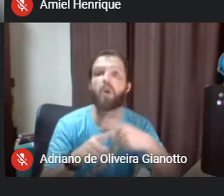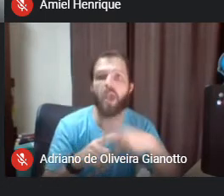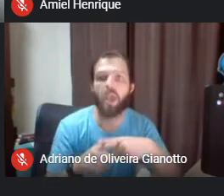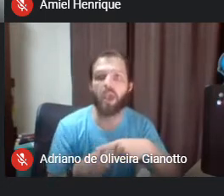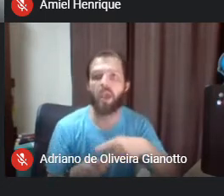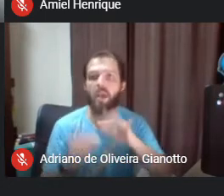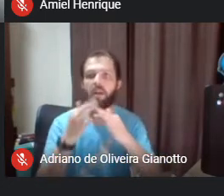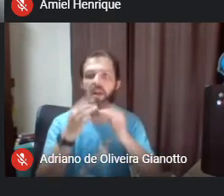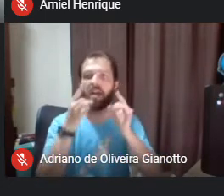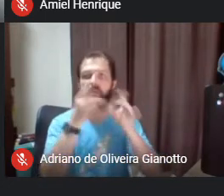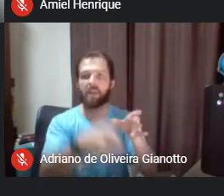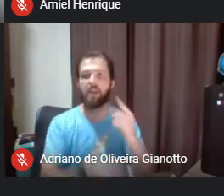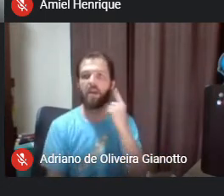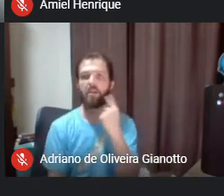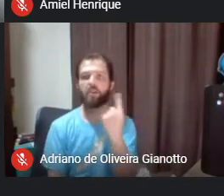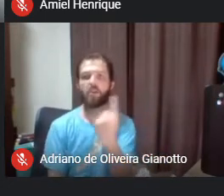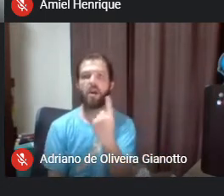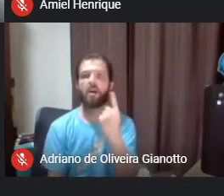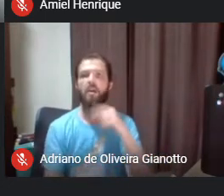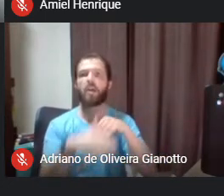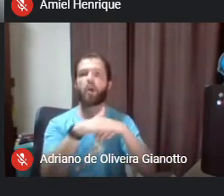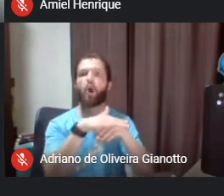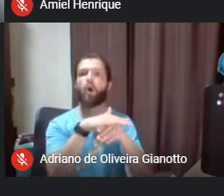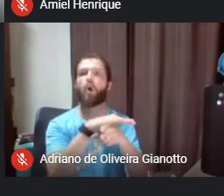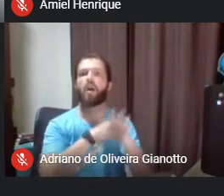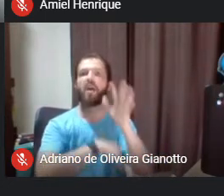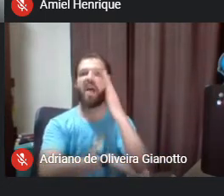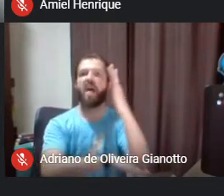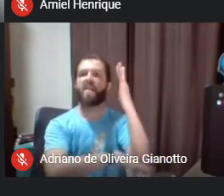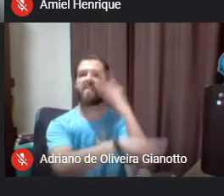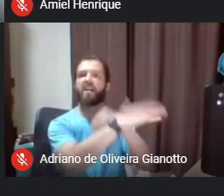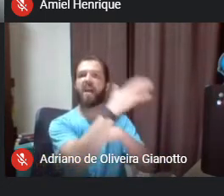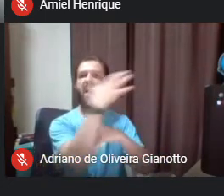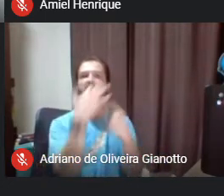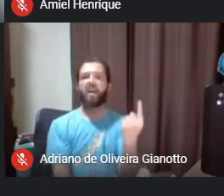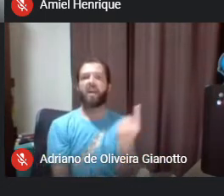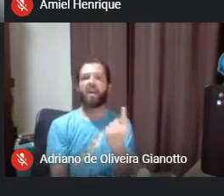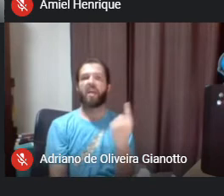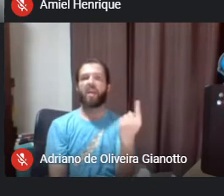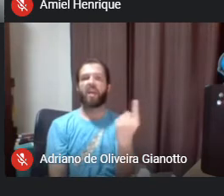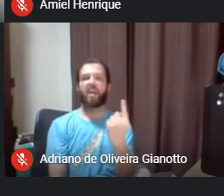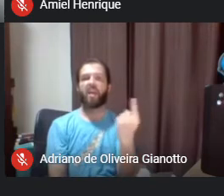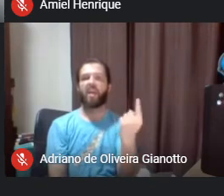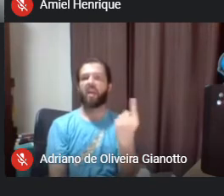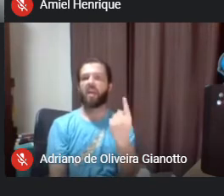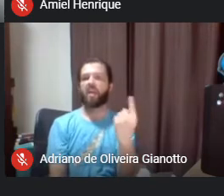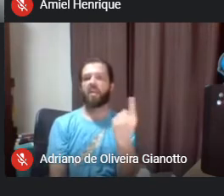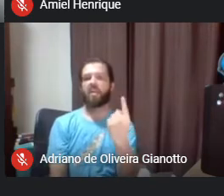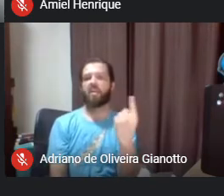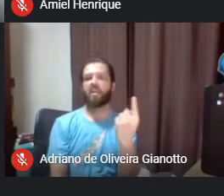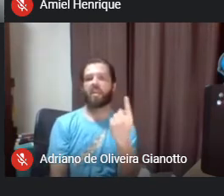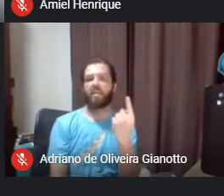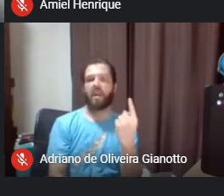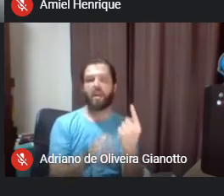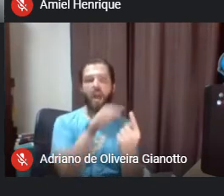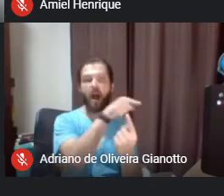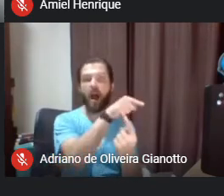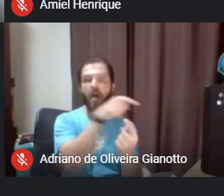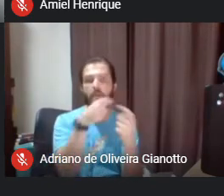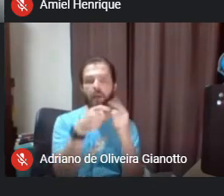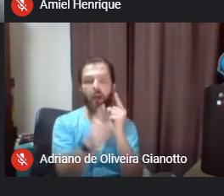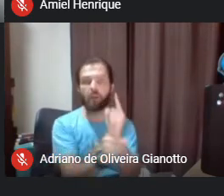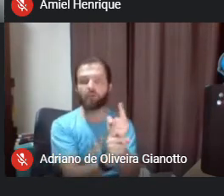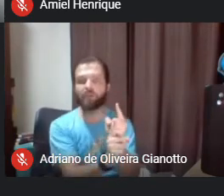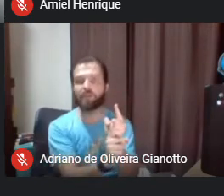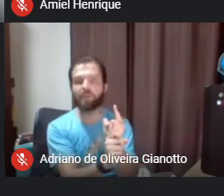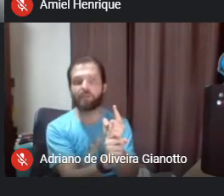uma história verídica, onde a família abandonou essa criança numa floresta e ficou ali vivendo